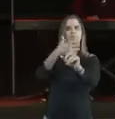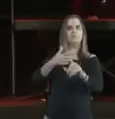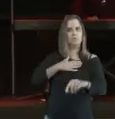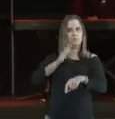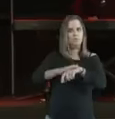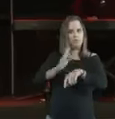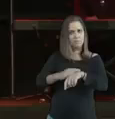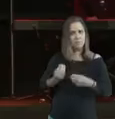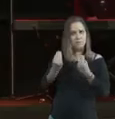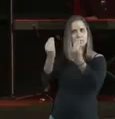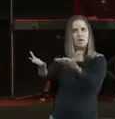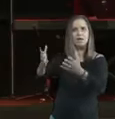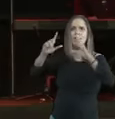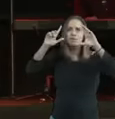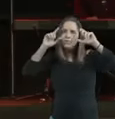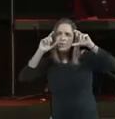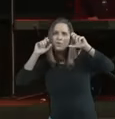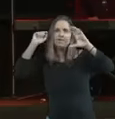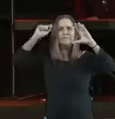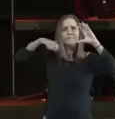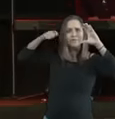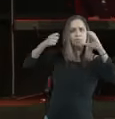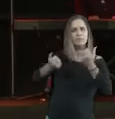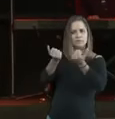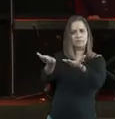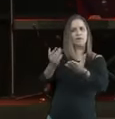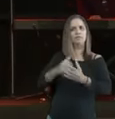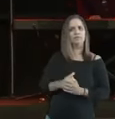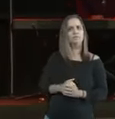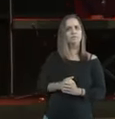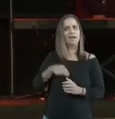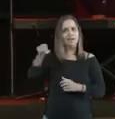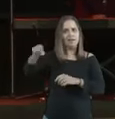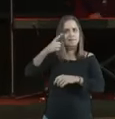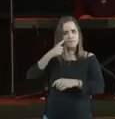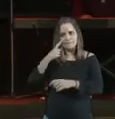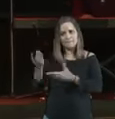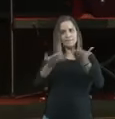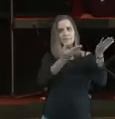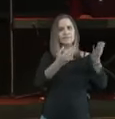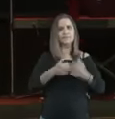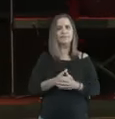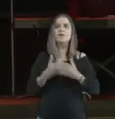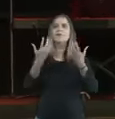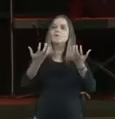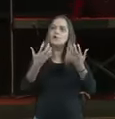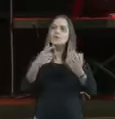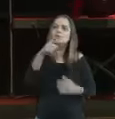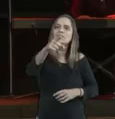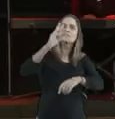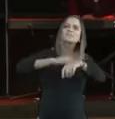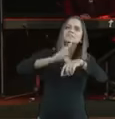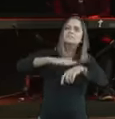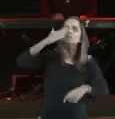plantando uma igreja na cidade tal, no país tal. Você. Eu queria muito que você entendesse que o que mais